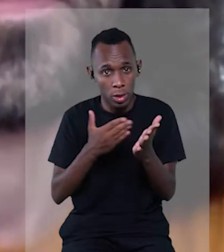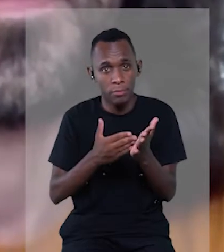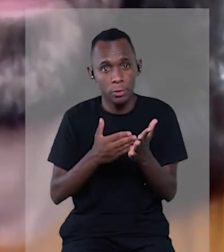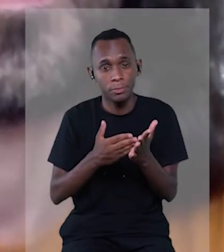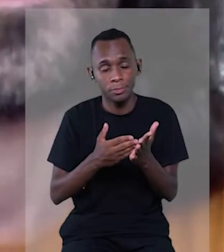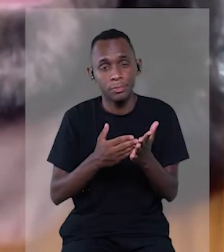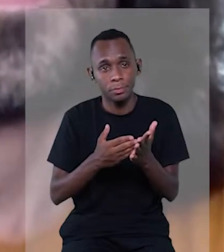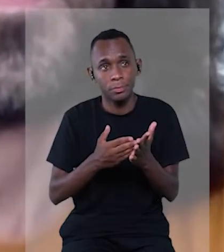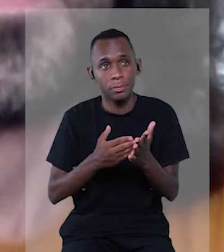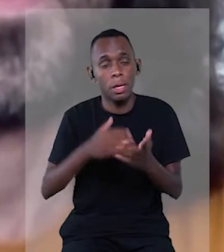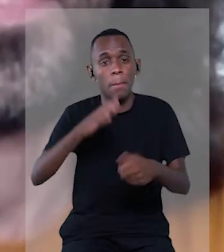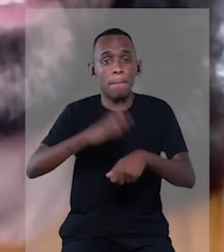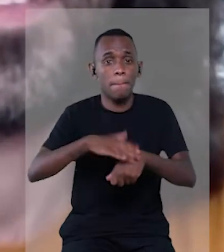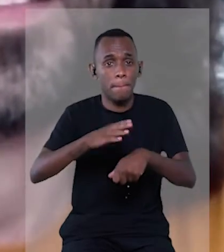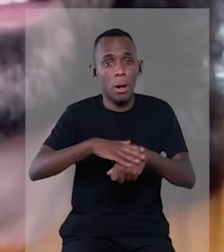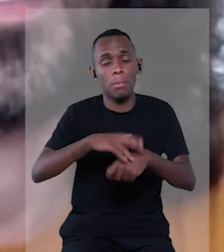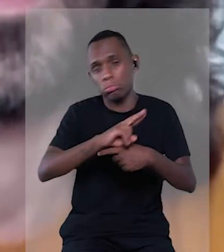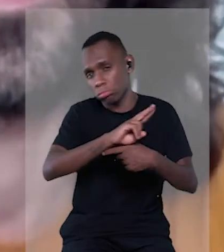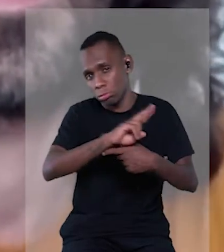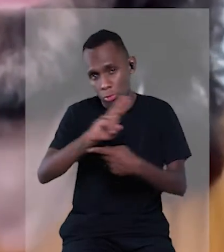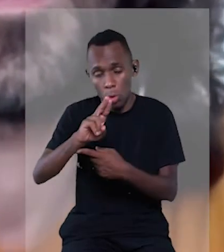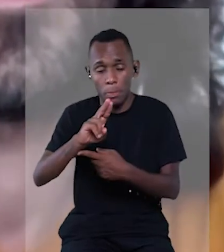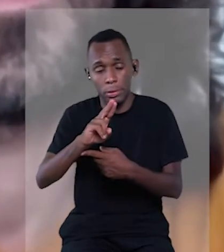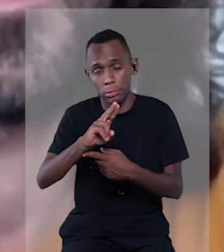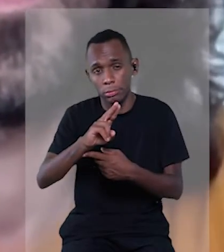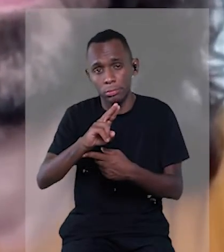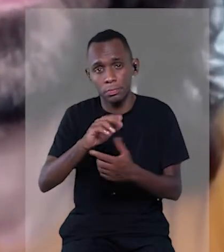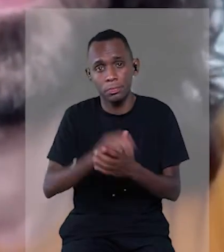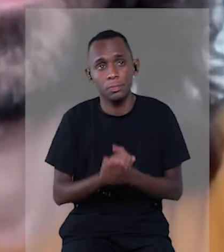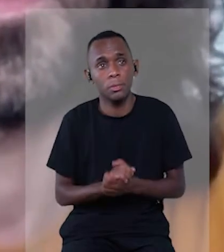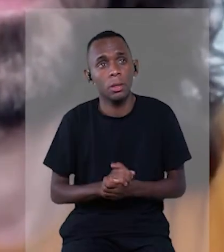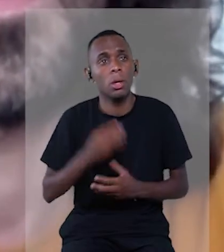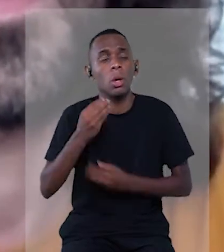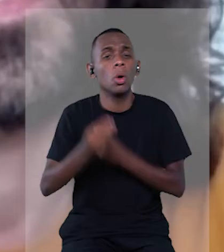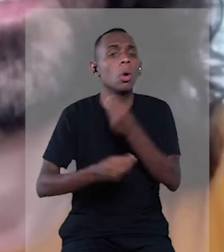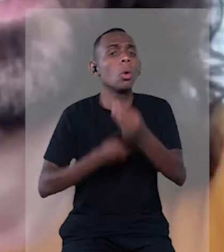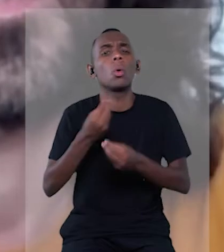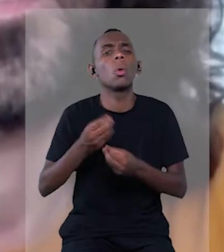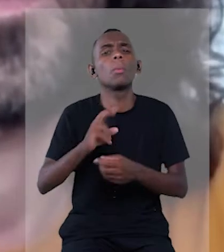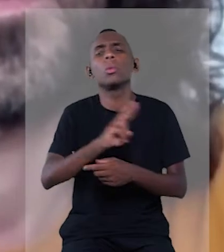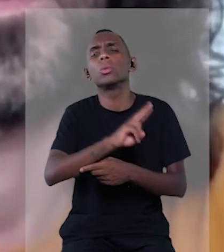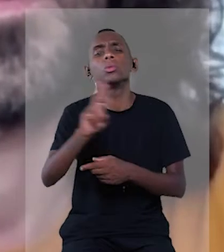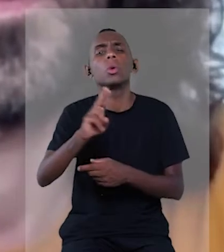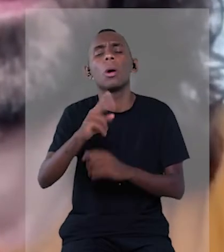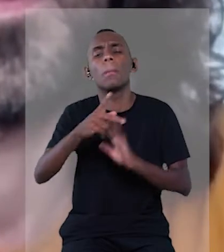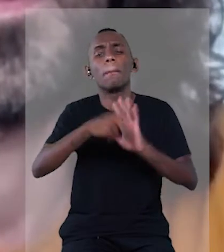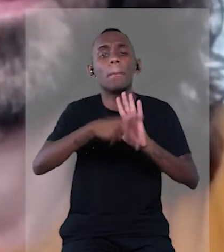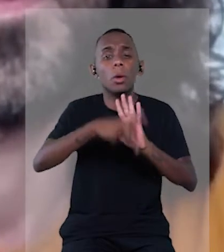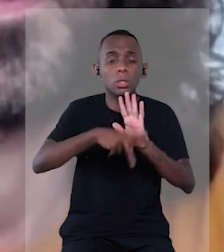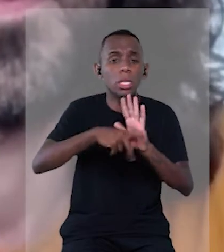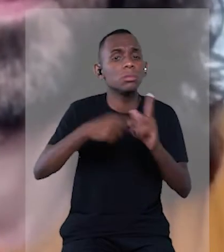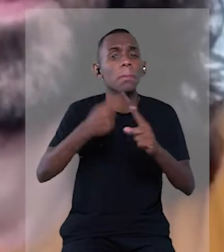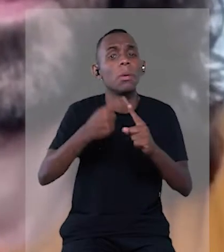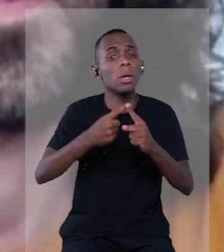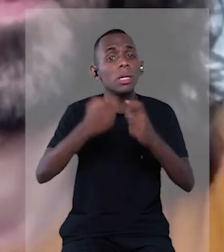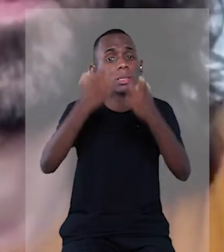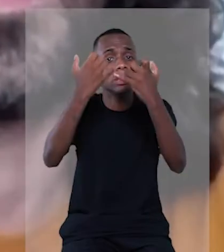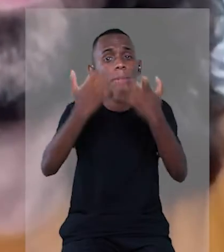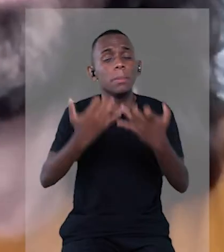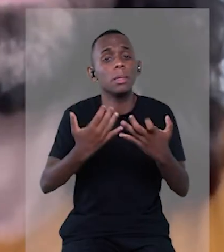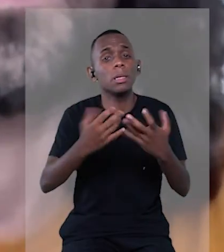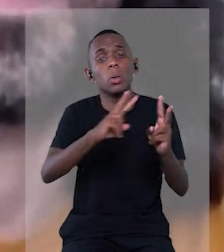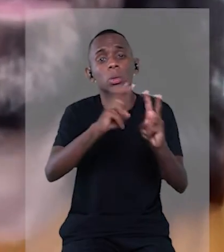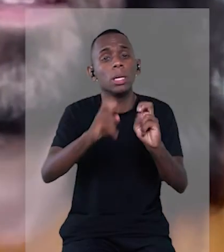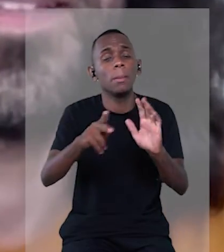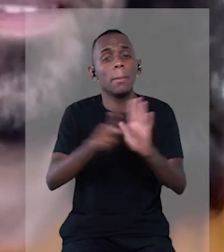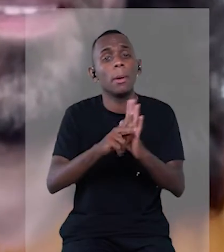livro, né? No próprio nome escafandrista, como que surgiu esse nome desse projeto? Por quê? É